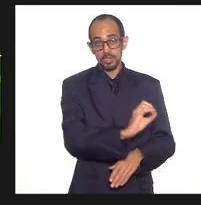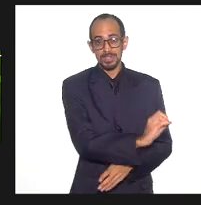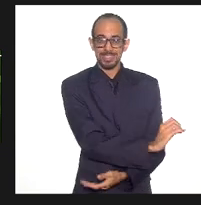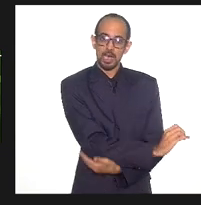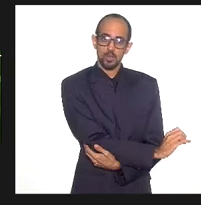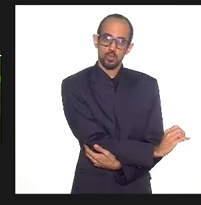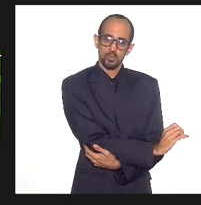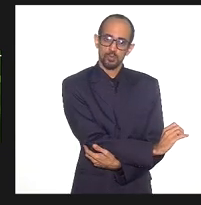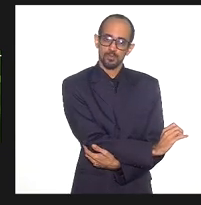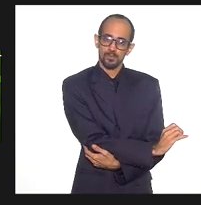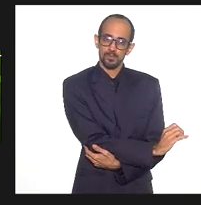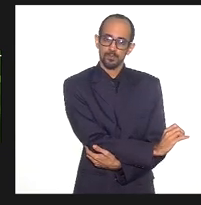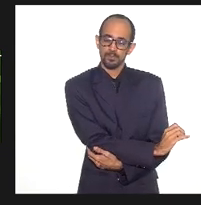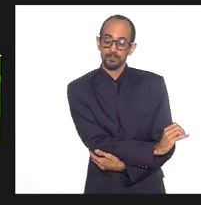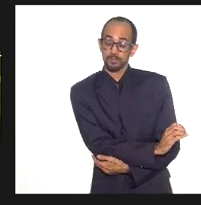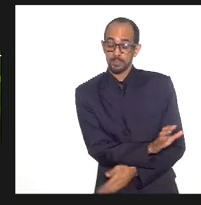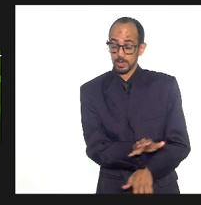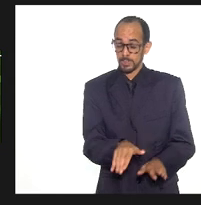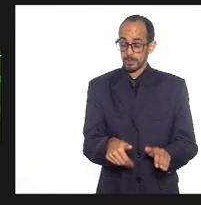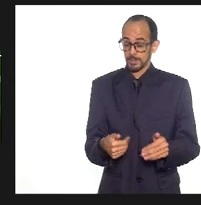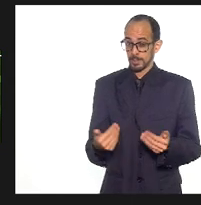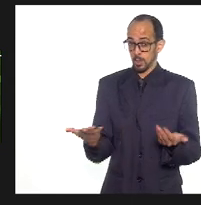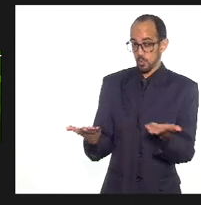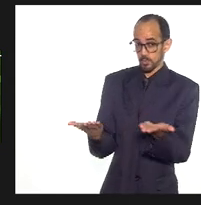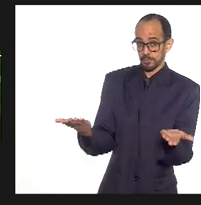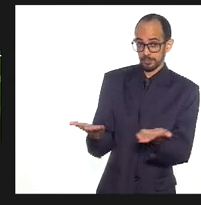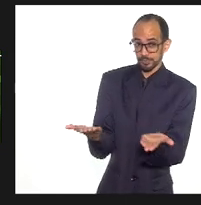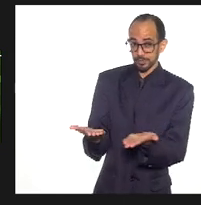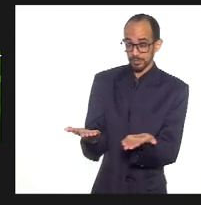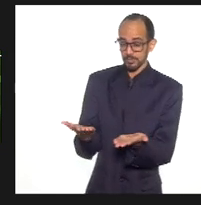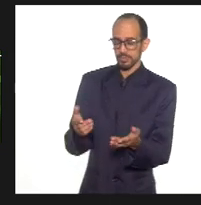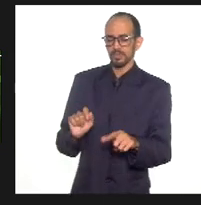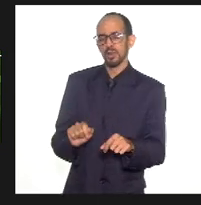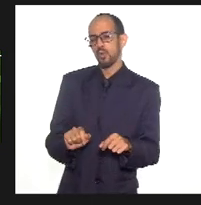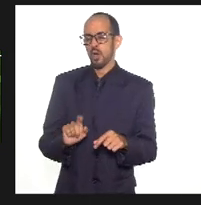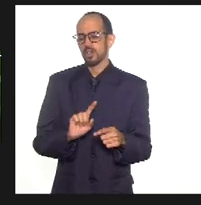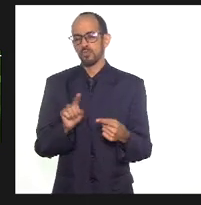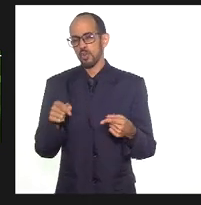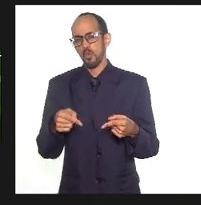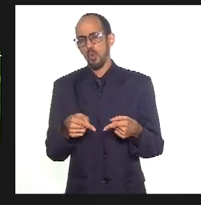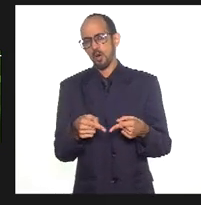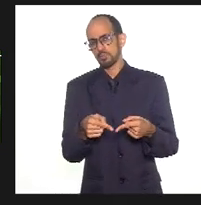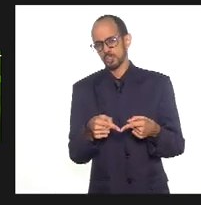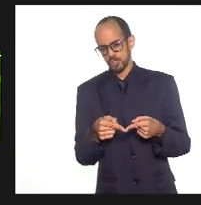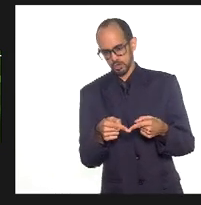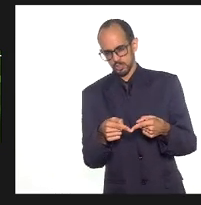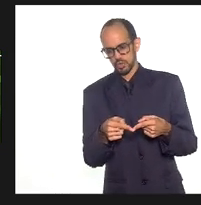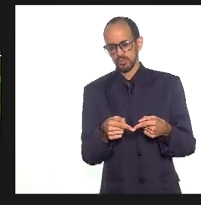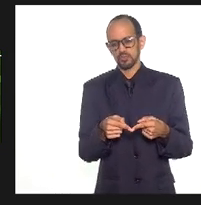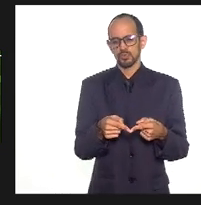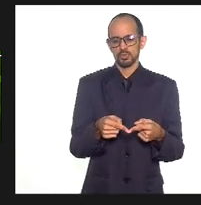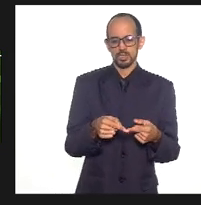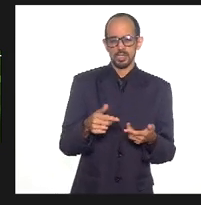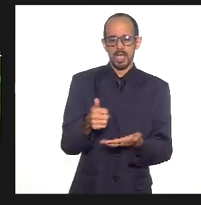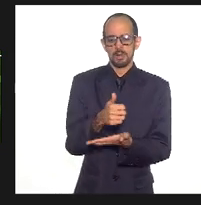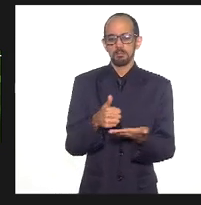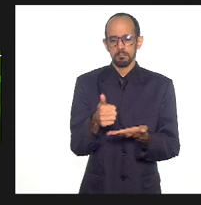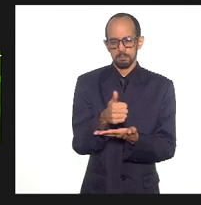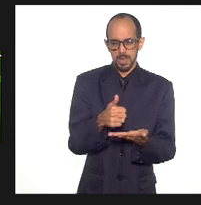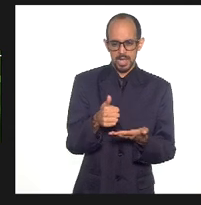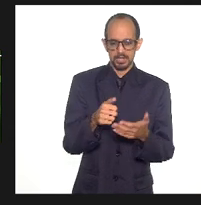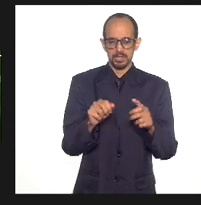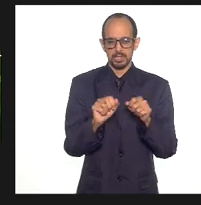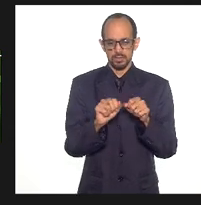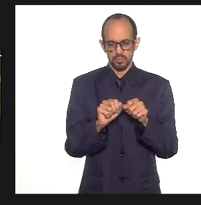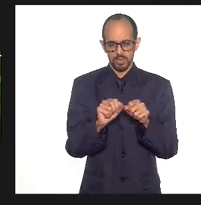Agora mesmo, que foi um dos objetivos, que um dos fundamentos que fez que essa